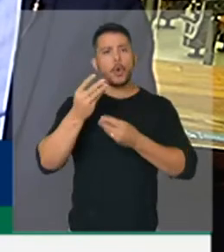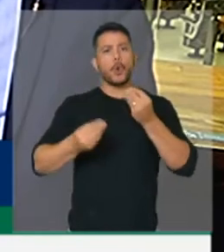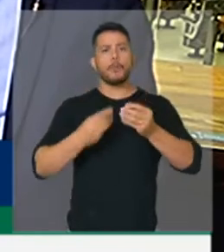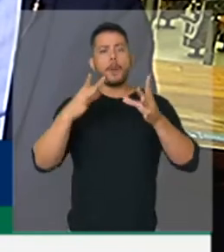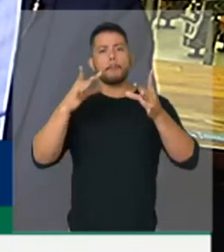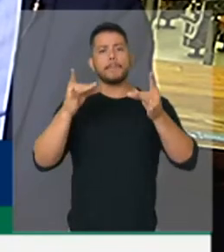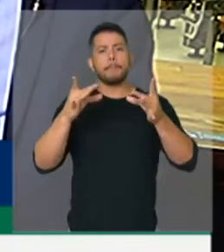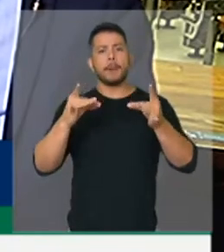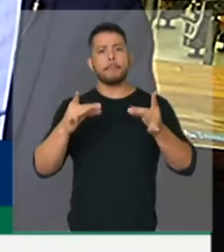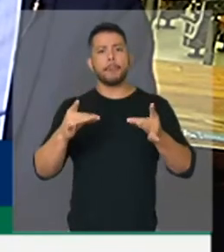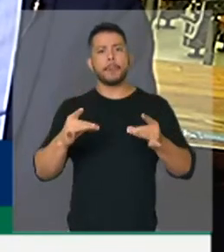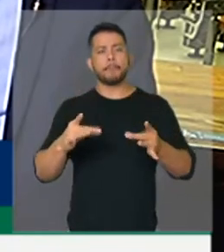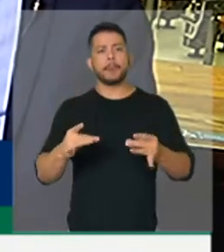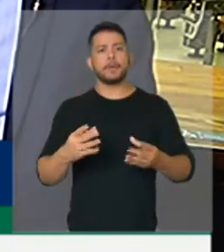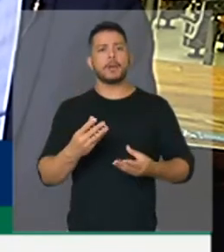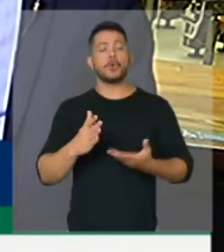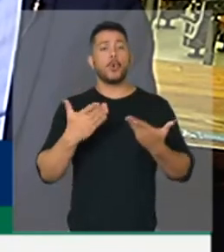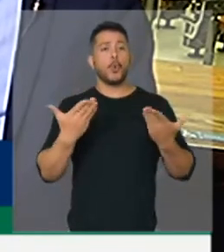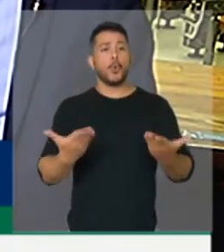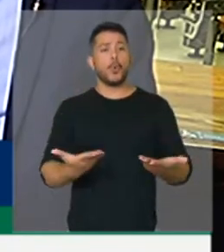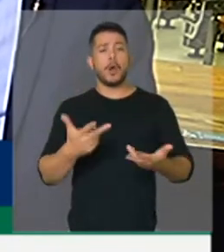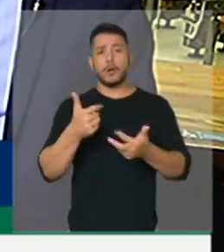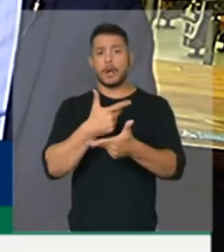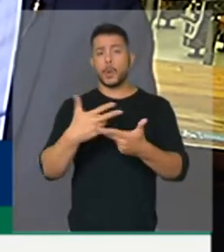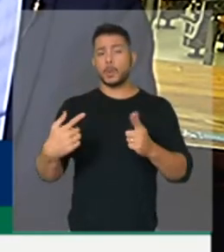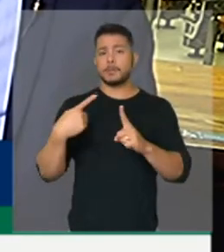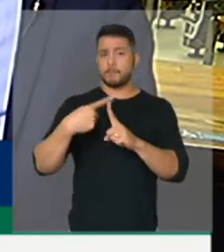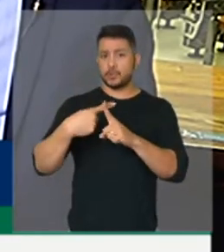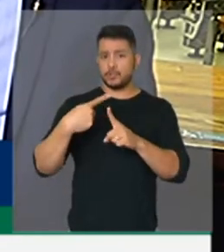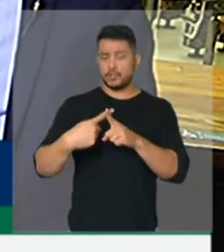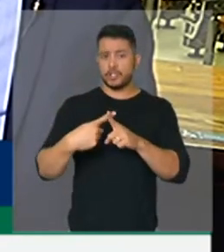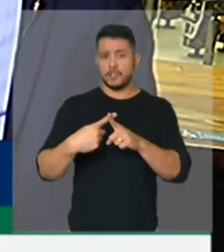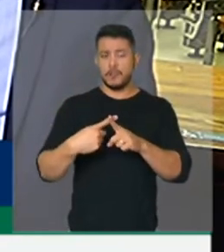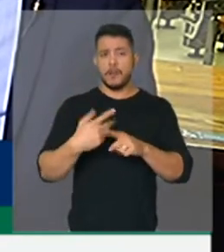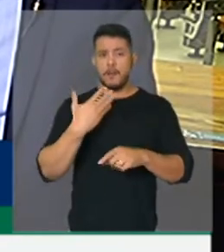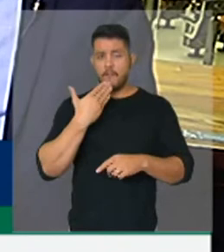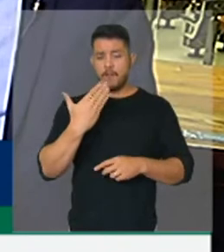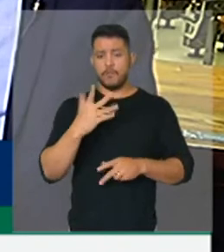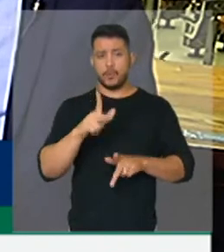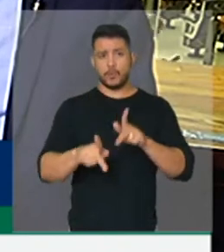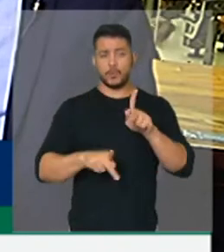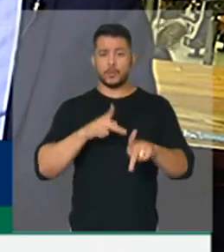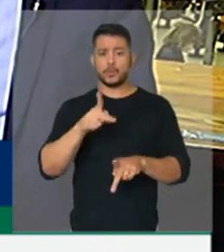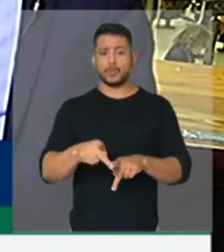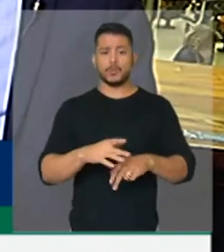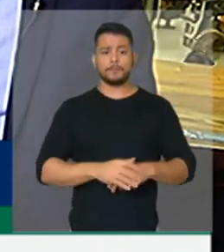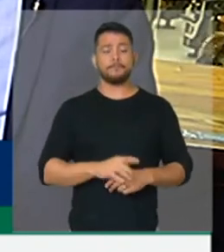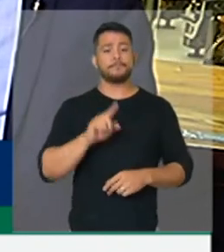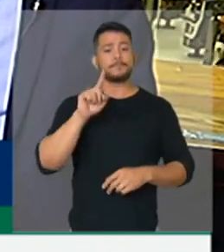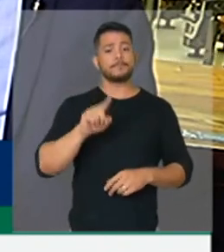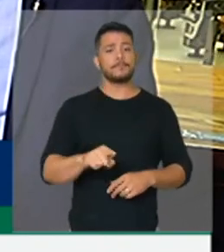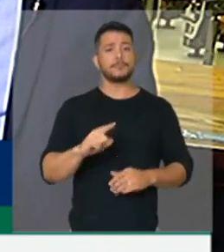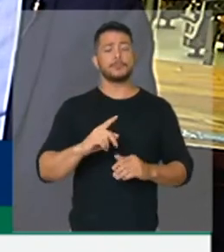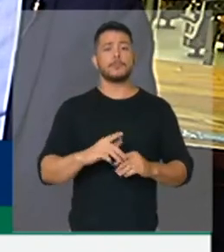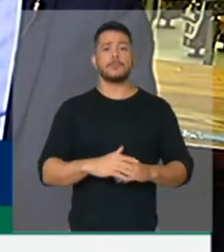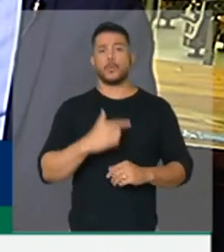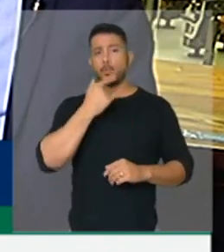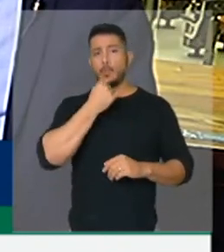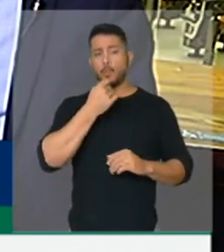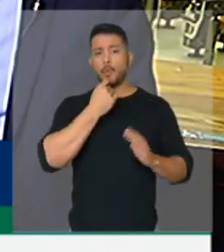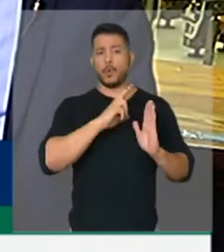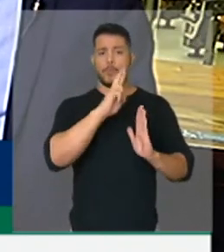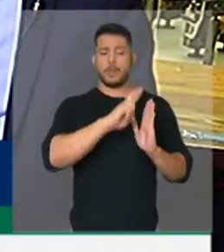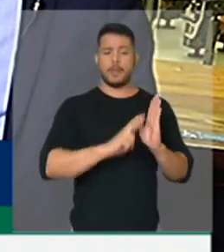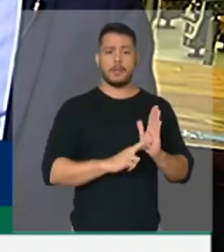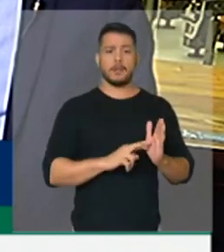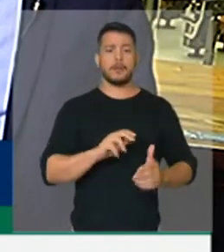vai funcionar e que vantagem a população tem nesse tipo de iniciativa é o relator da proposta, o deputado